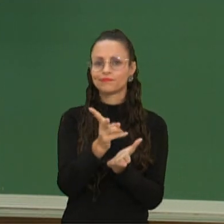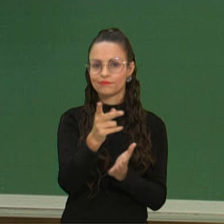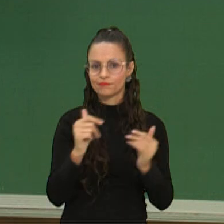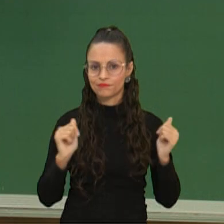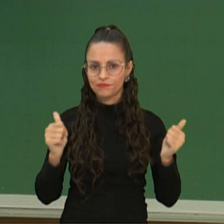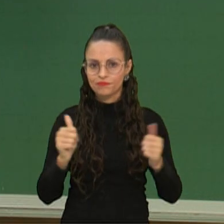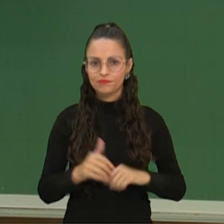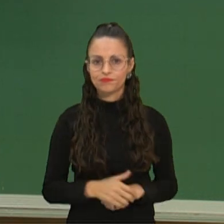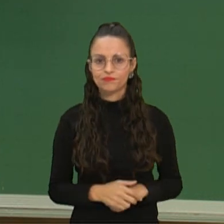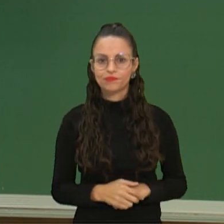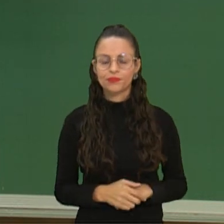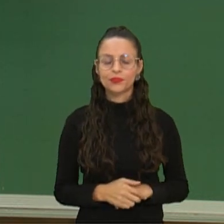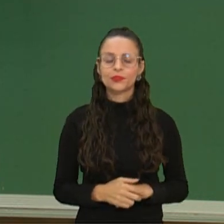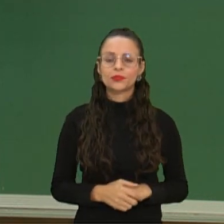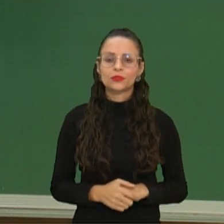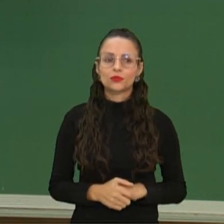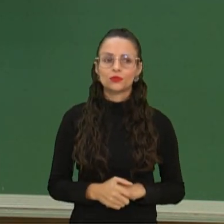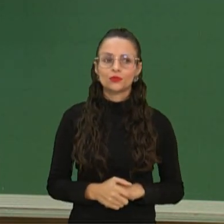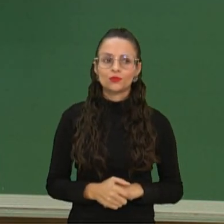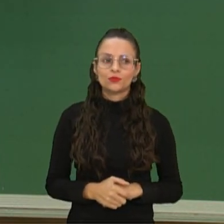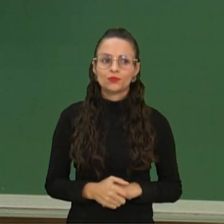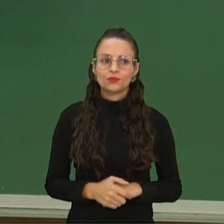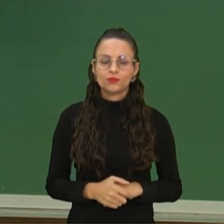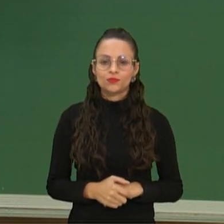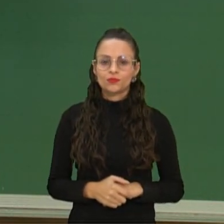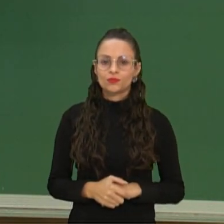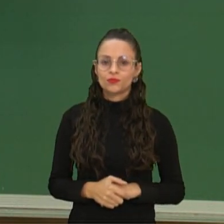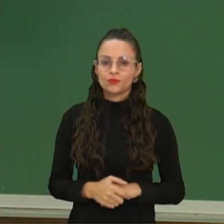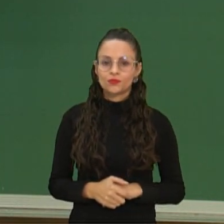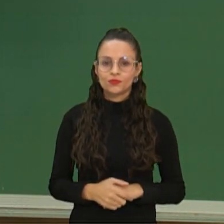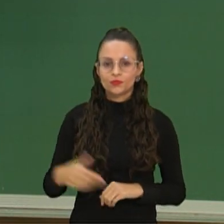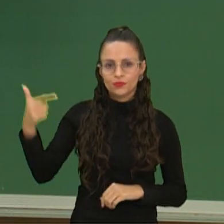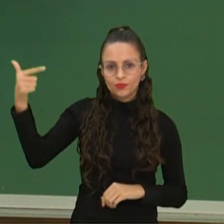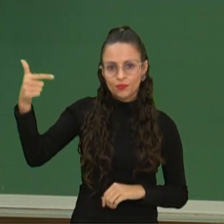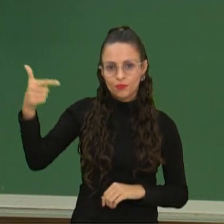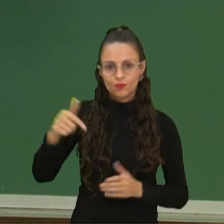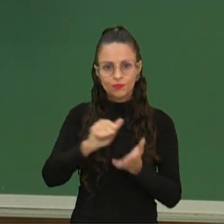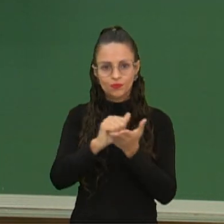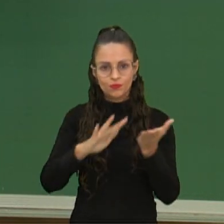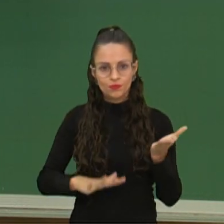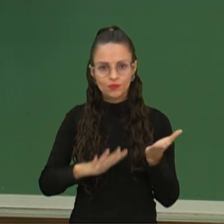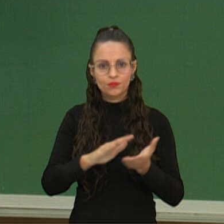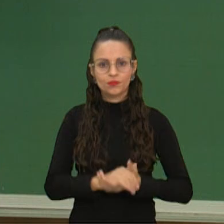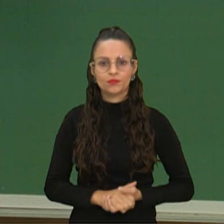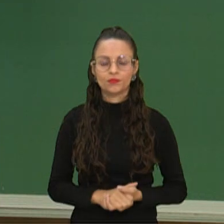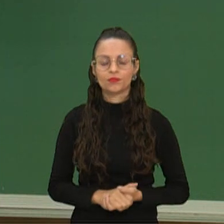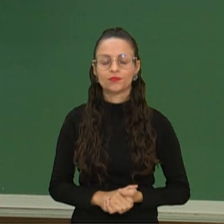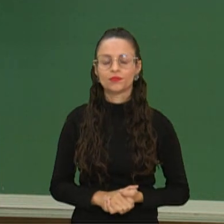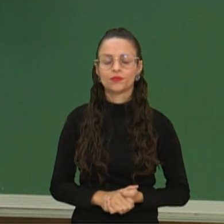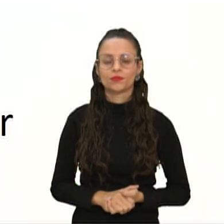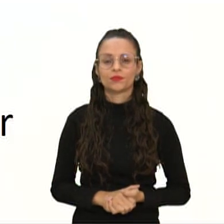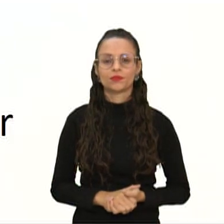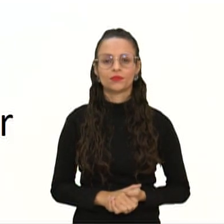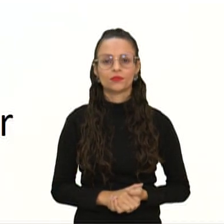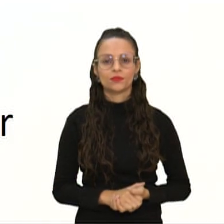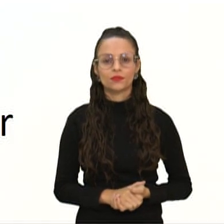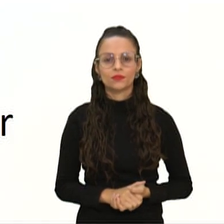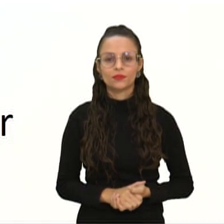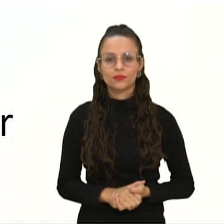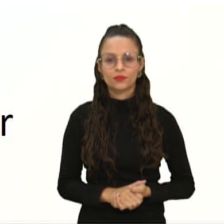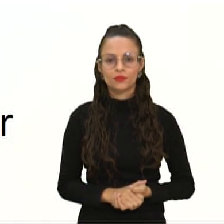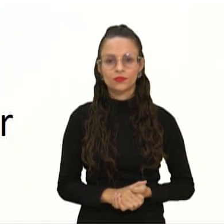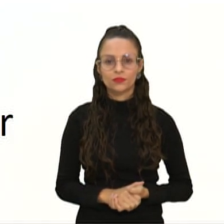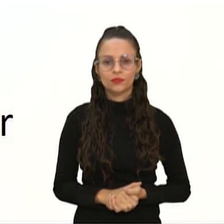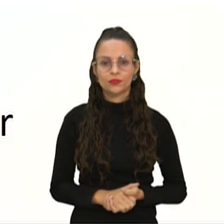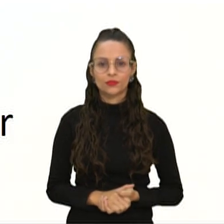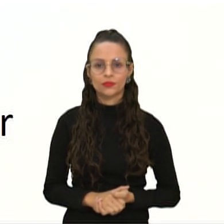ok? Alright. Before reading, number 2, atividade número 2. These expressions